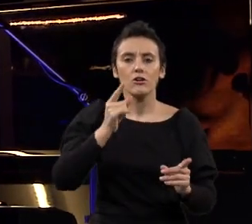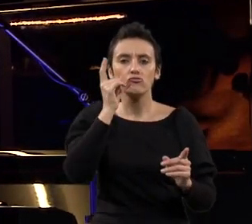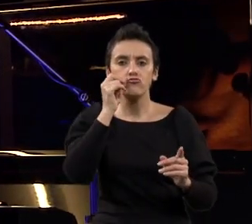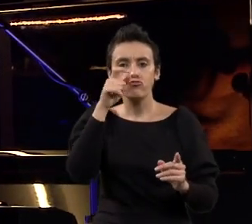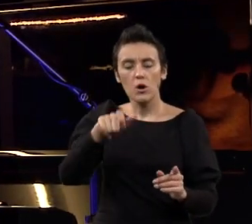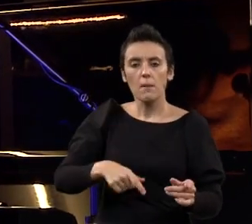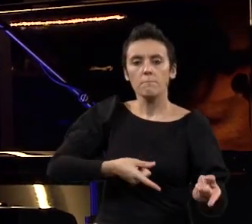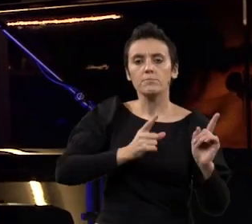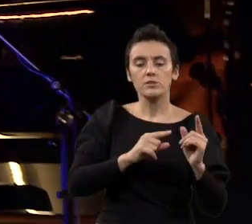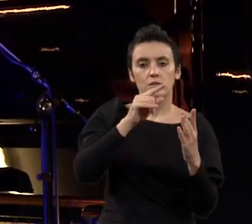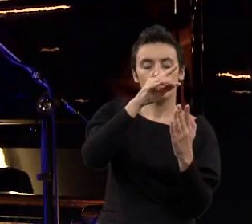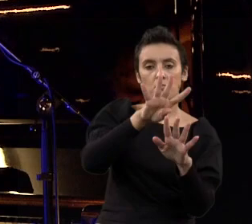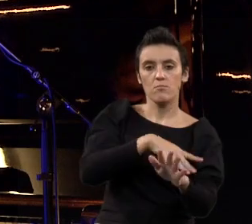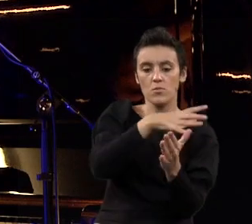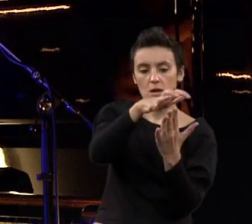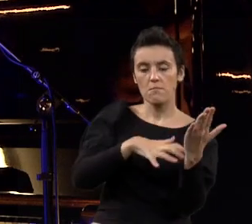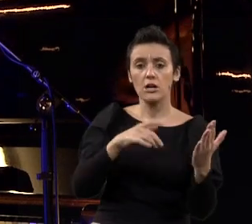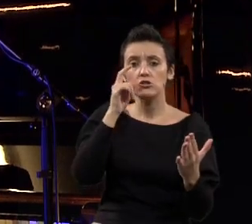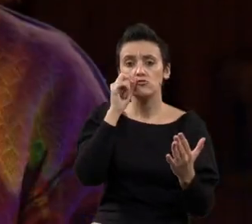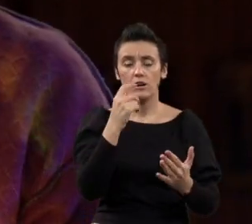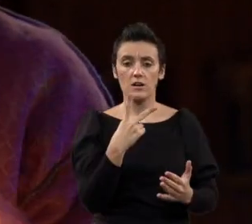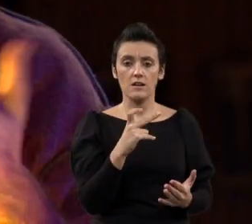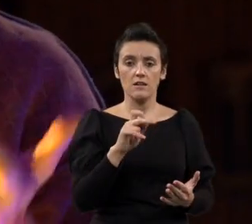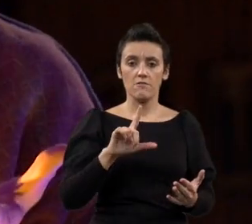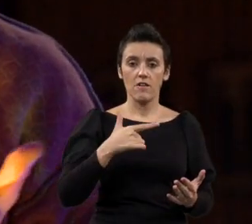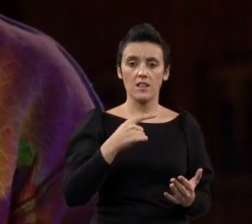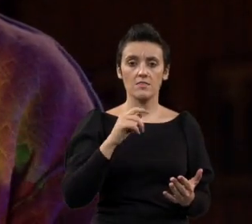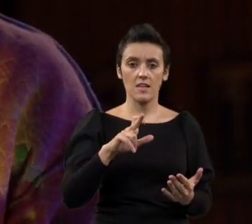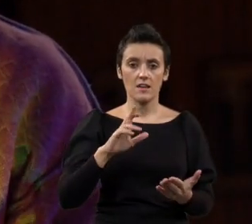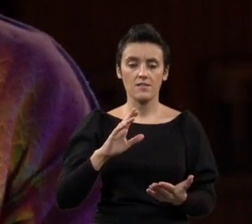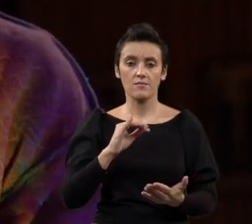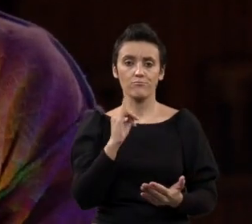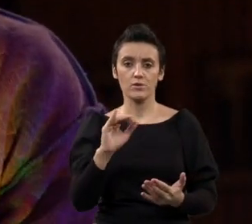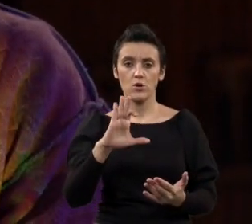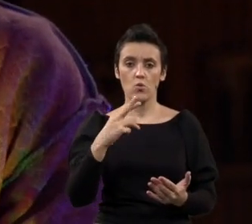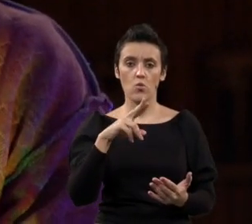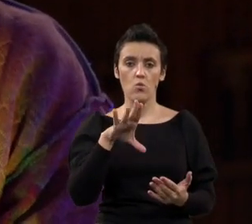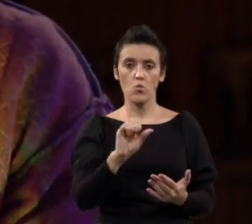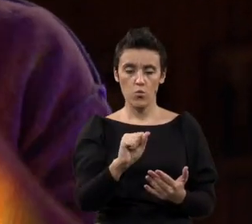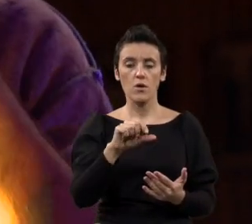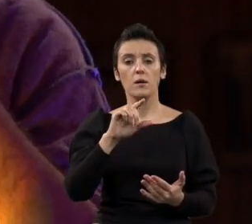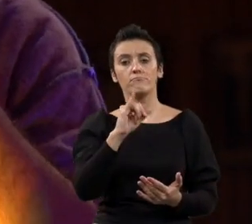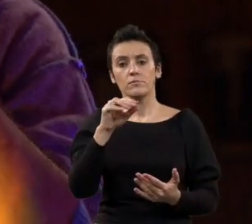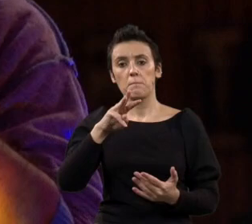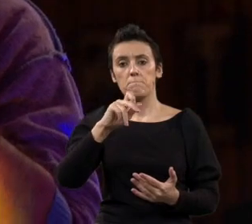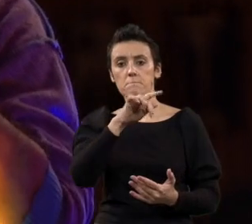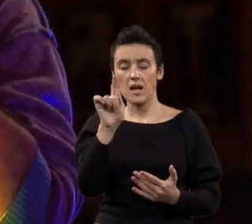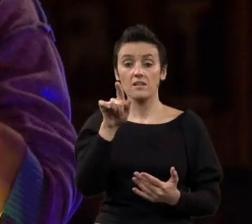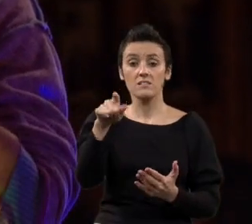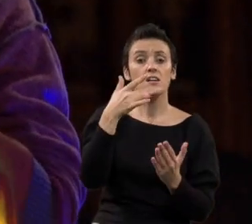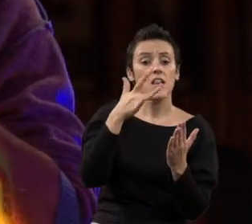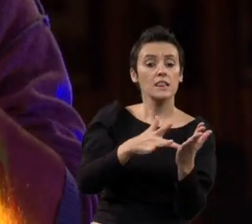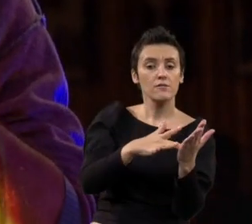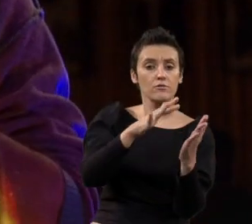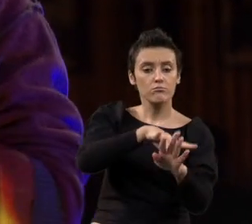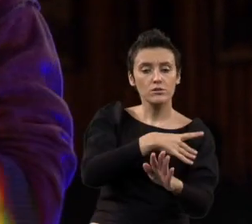da autoria do Walter Hugo Mãe. Ele deu-me vários poemas de um novo livro de poesia que ele estava prestes a